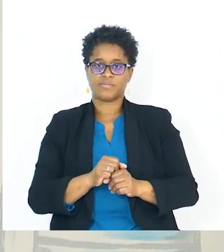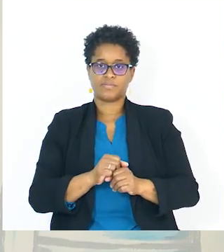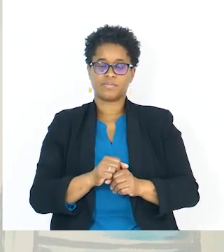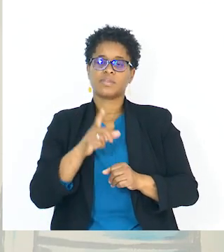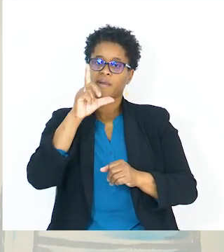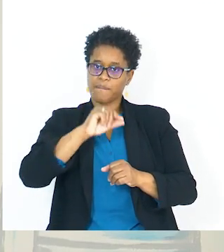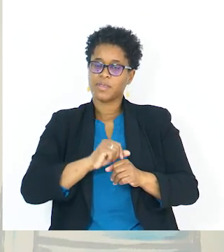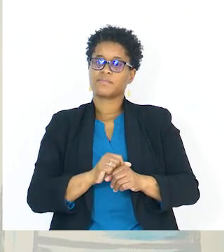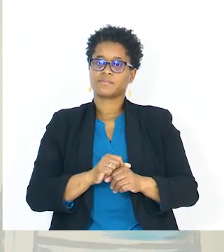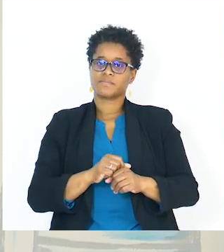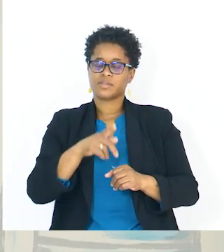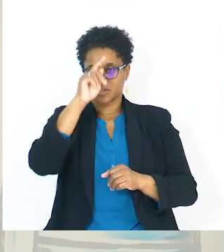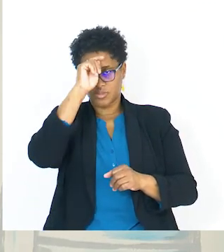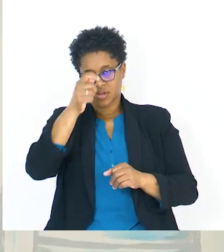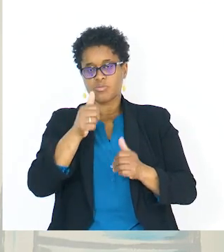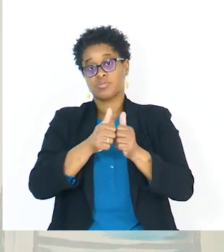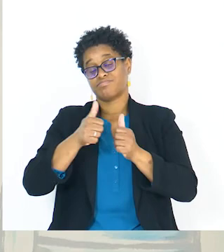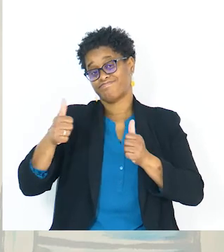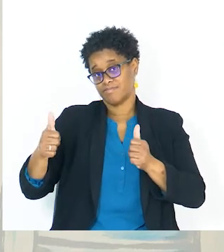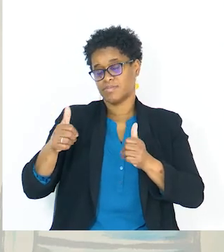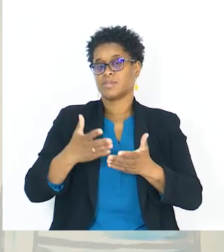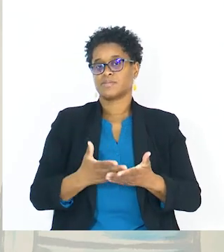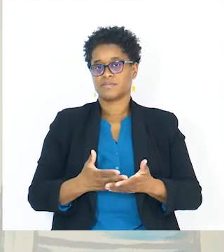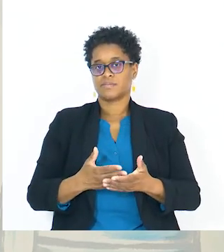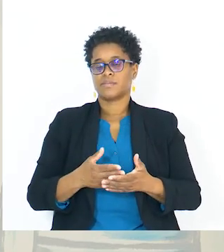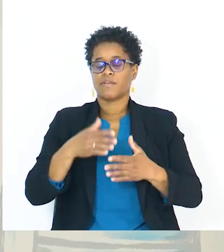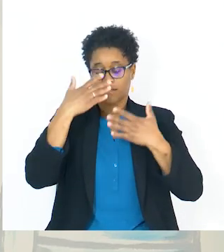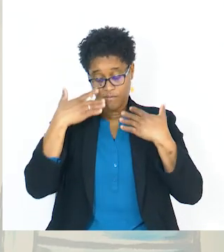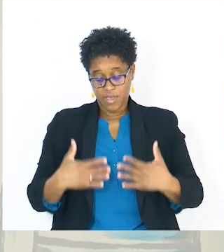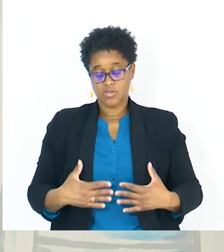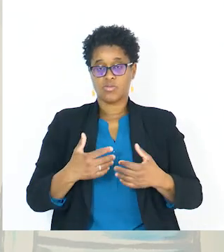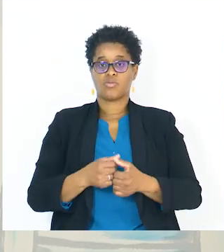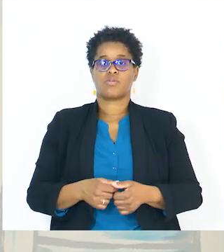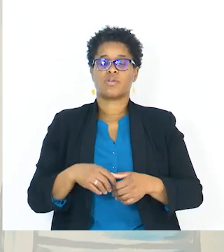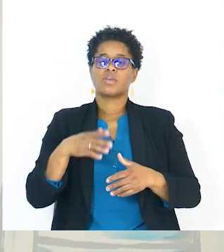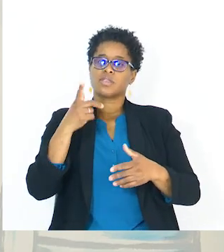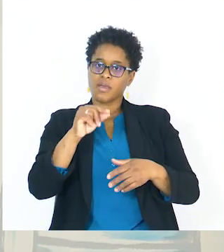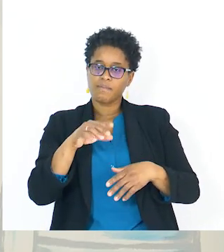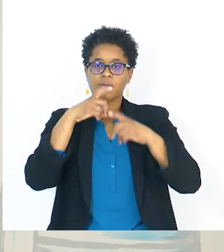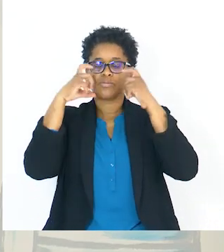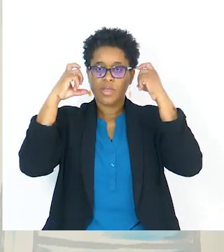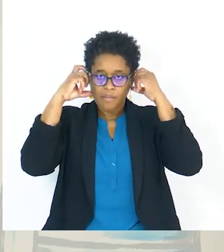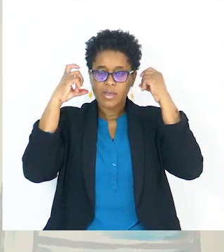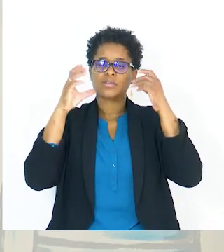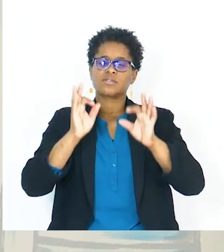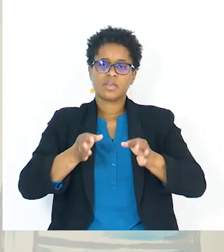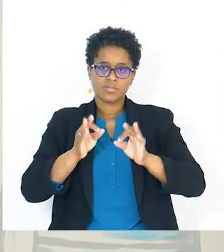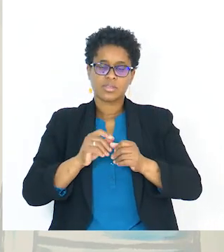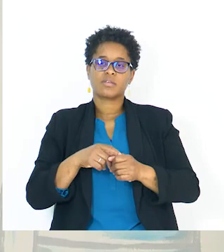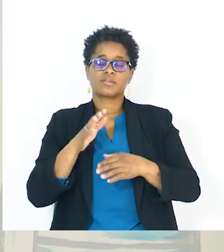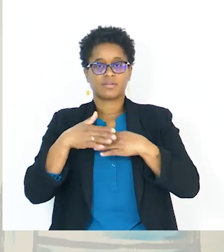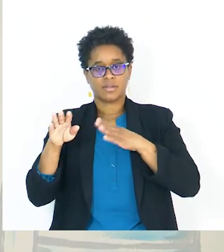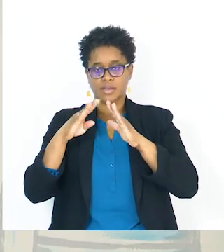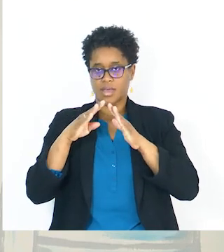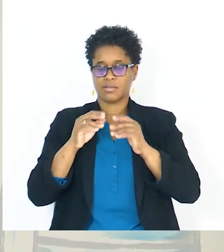sabão. Também respeitar o distanciamento físico e usar as máscaras sempre